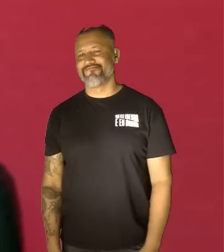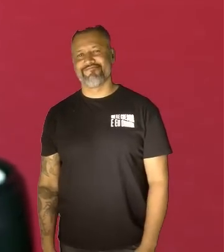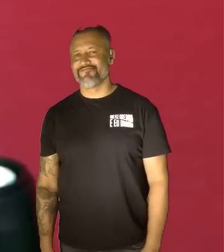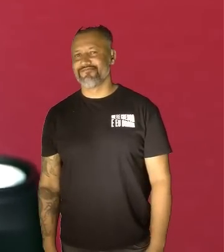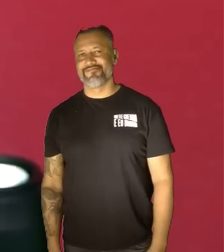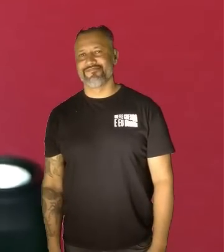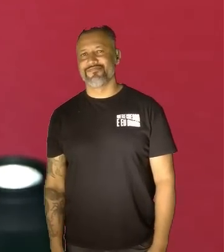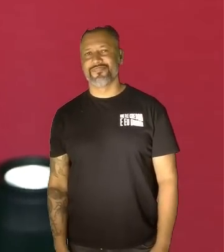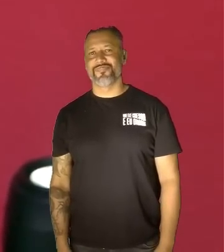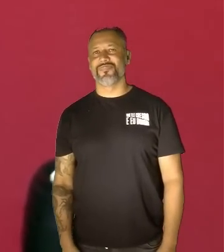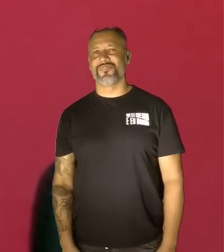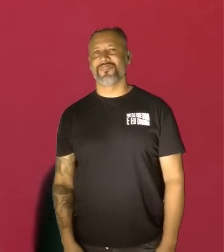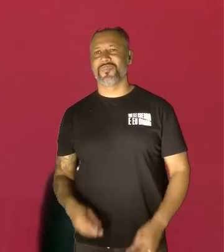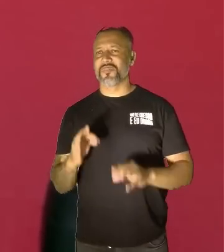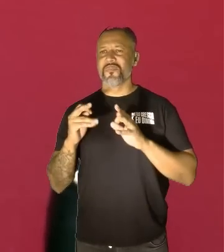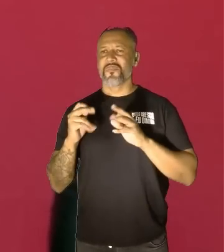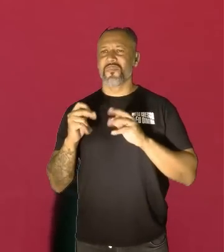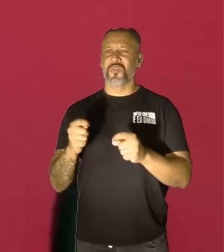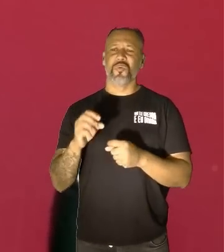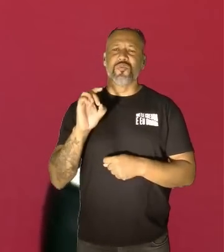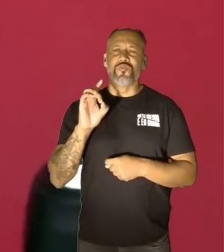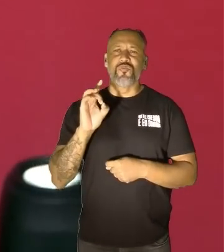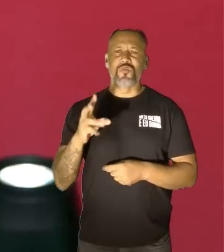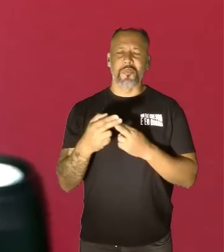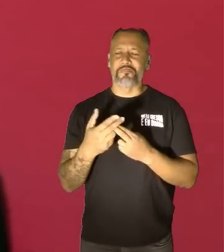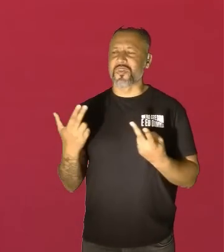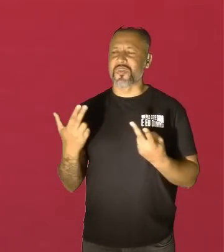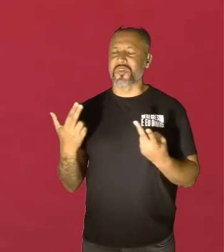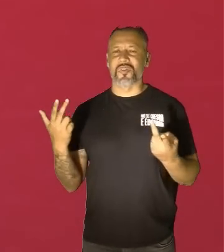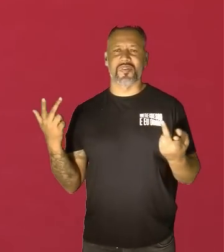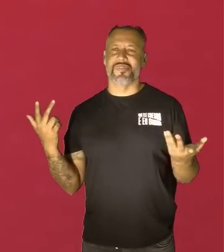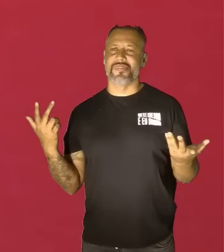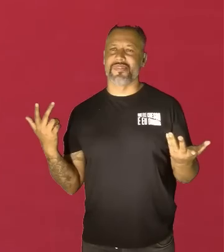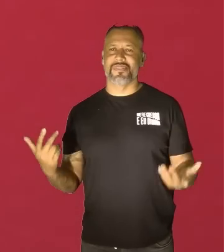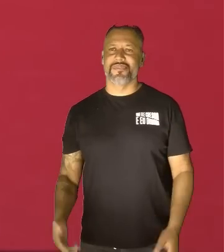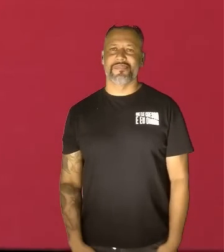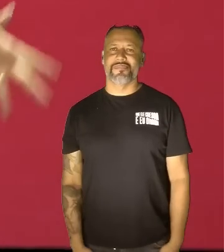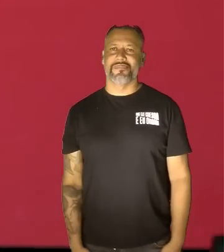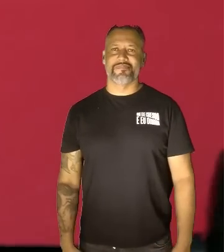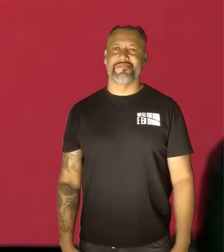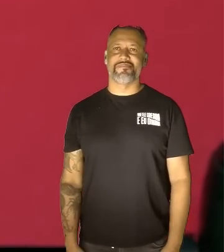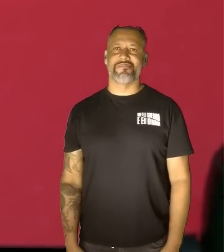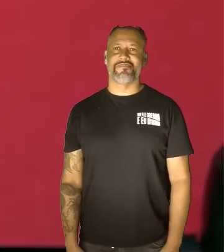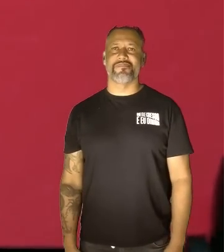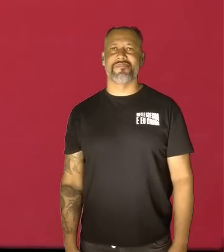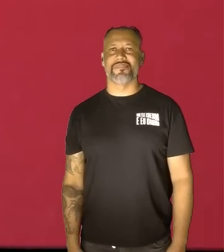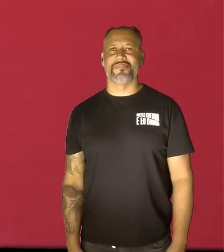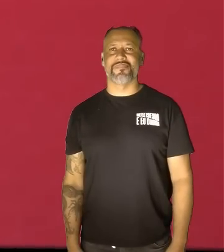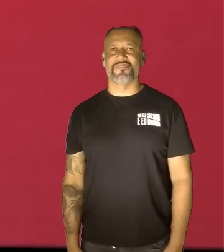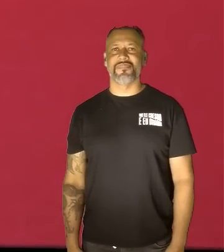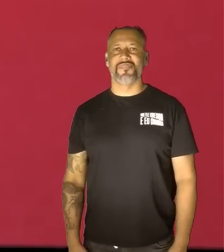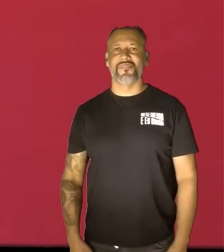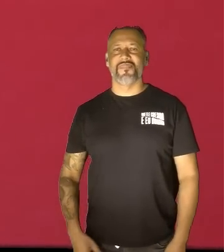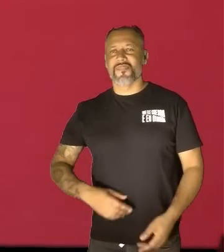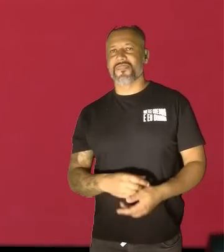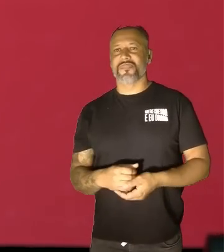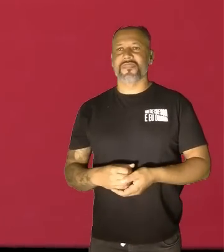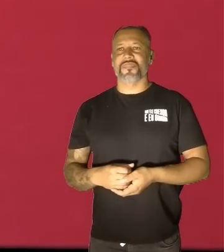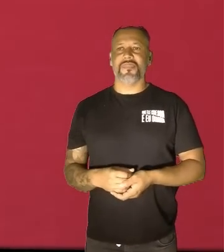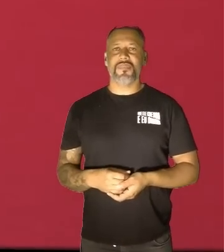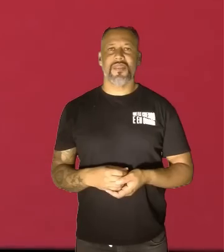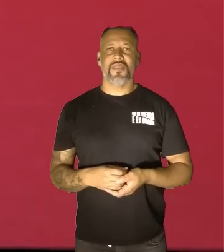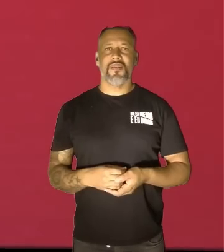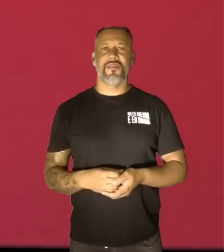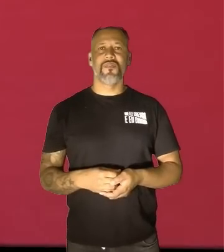tudo isso não passa de acessório. Caneta é acessório, camiseta é acessório, crachá é acessório, música é acessório, ouvir pastor pregar é